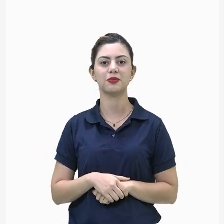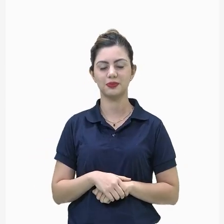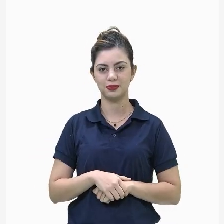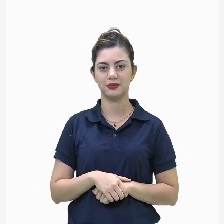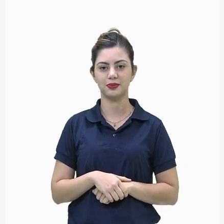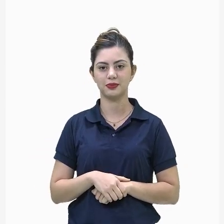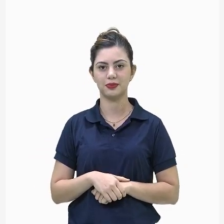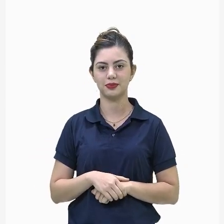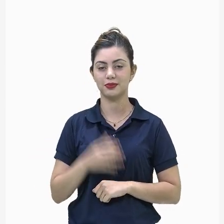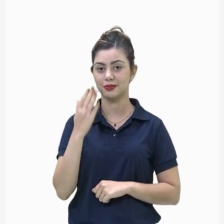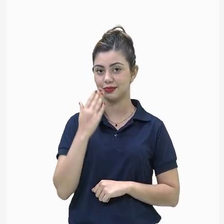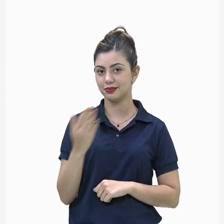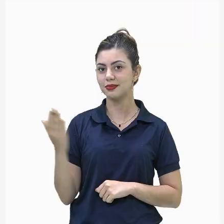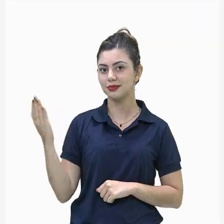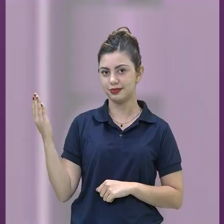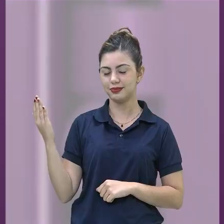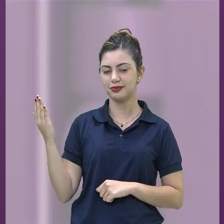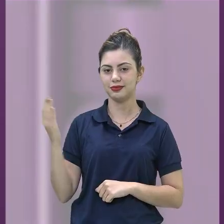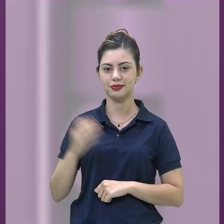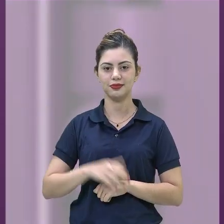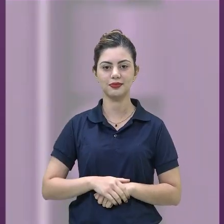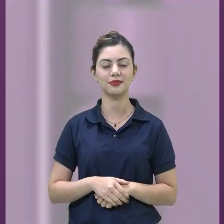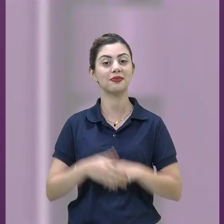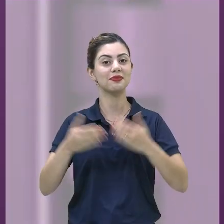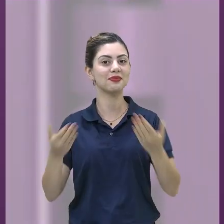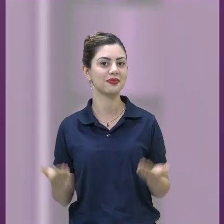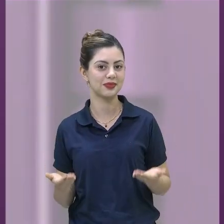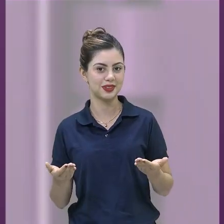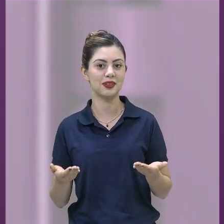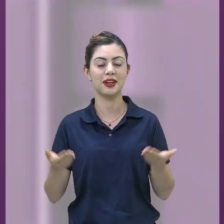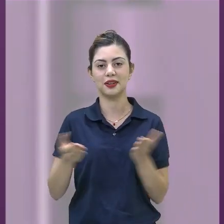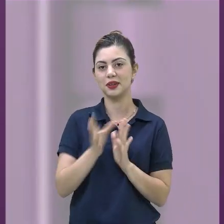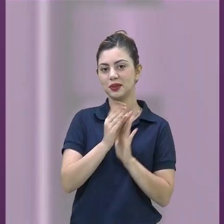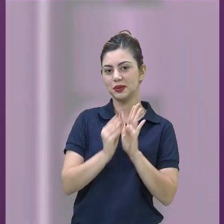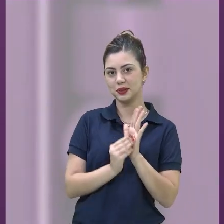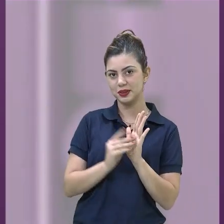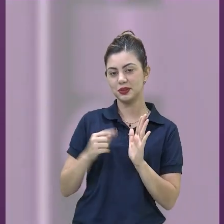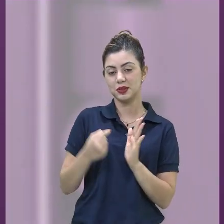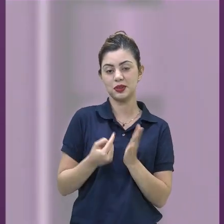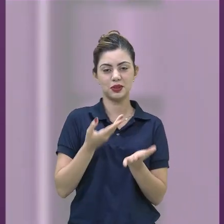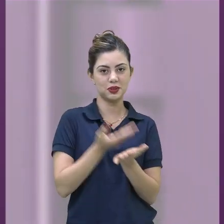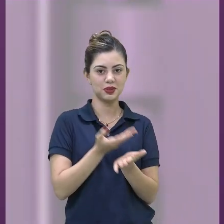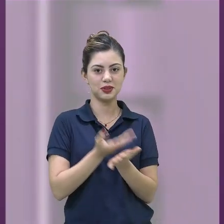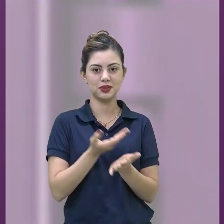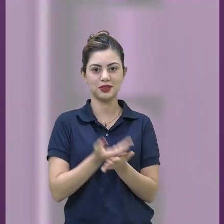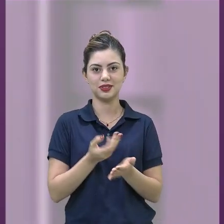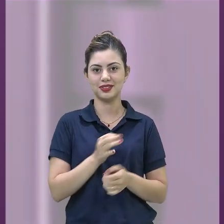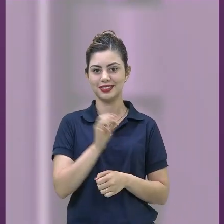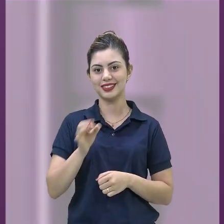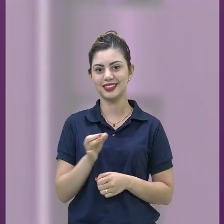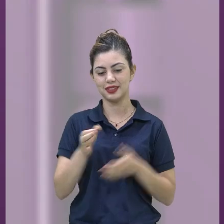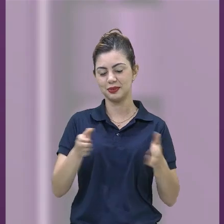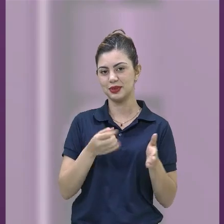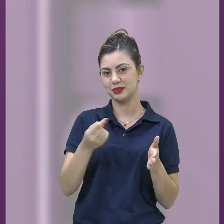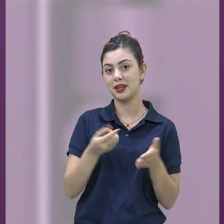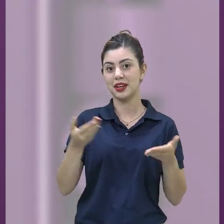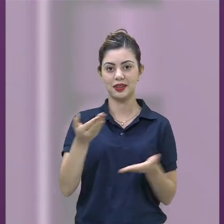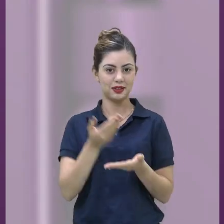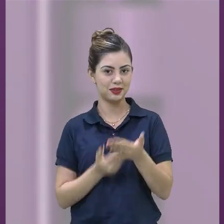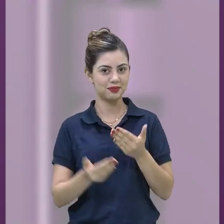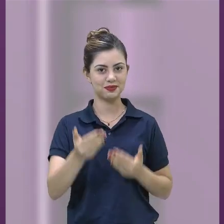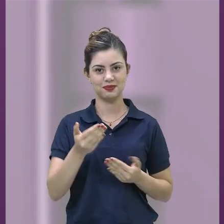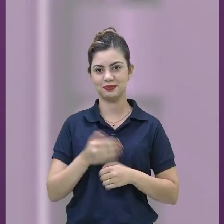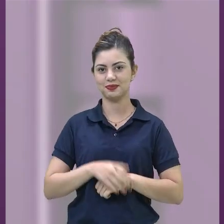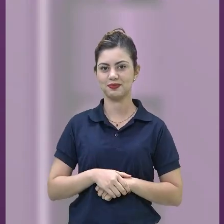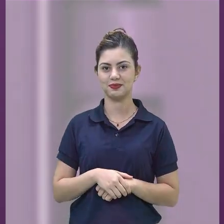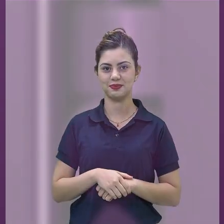e também as retas coincidentes. Então, esses foram os temas abordados na nossa unidade 1. Te convido mais uma vez a acompanhar